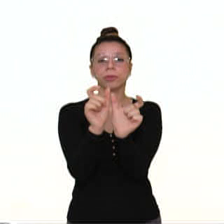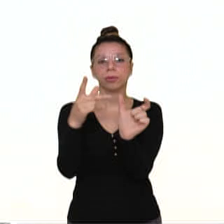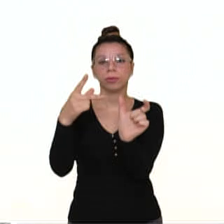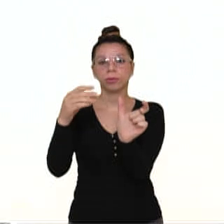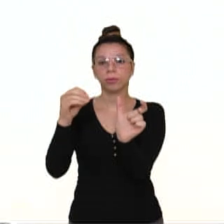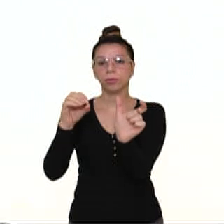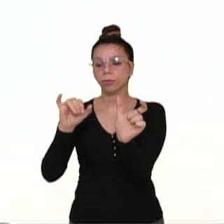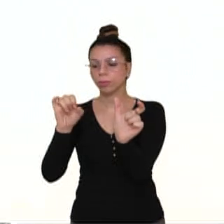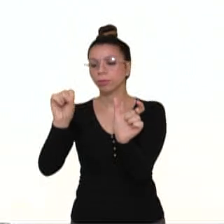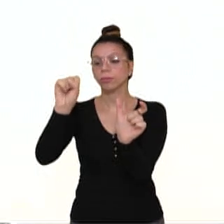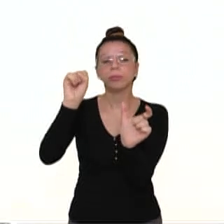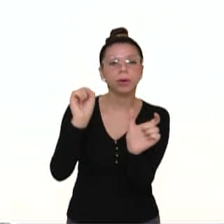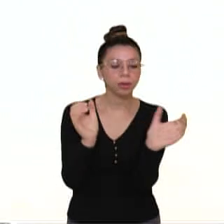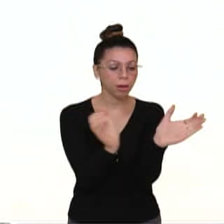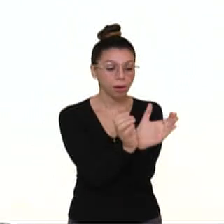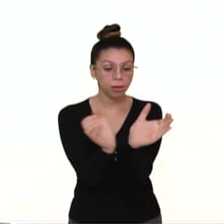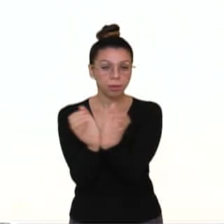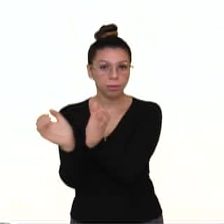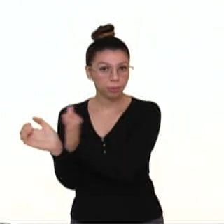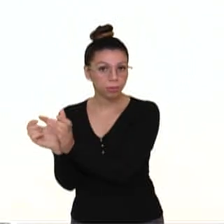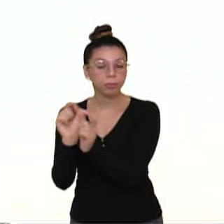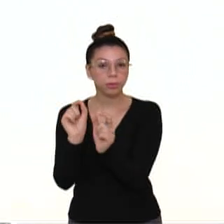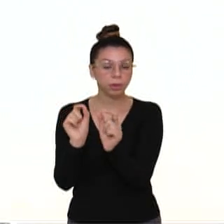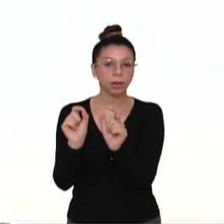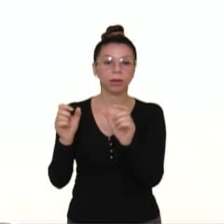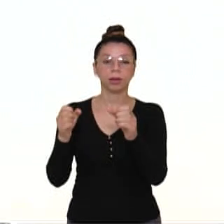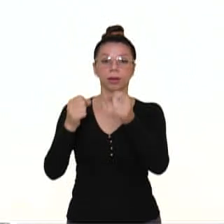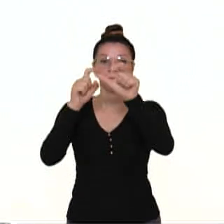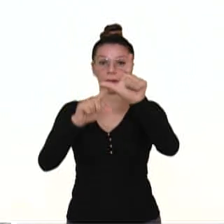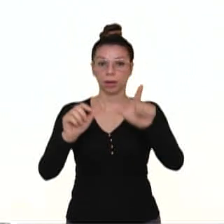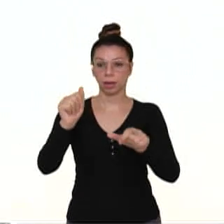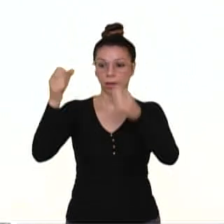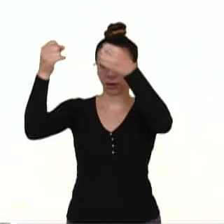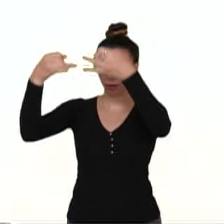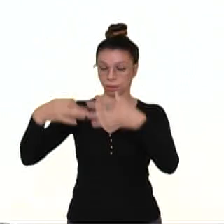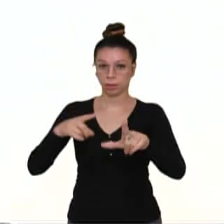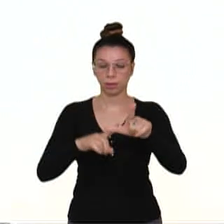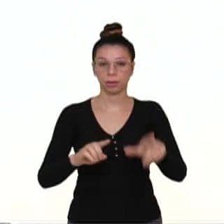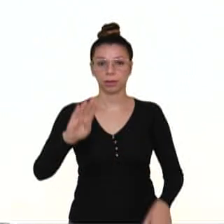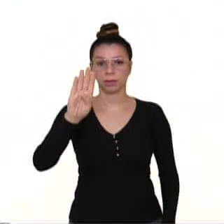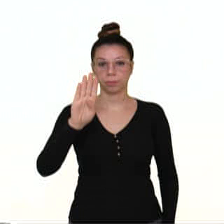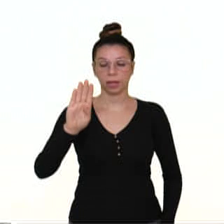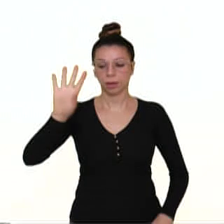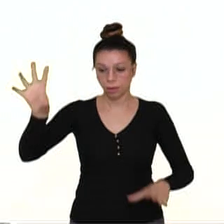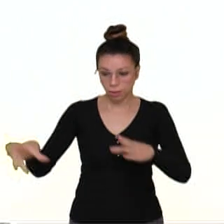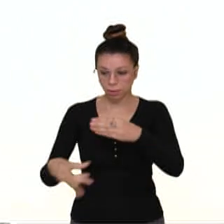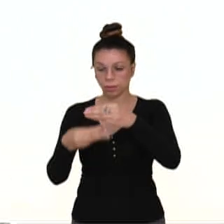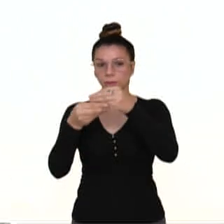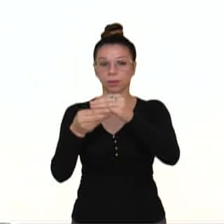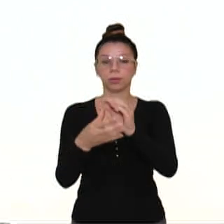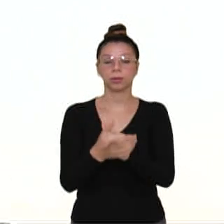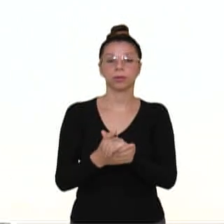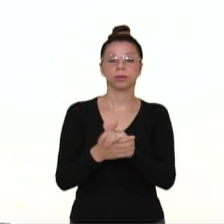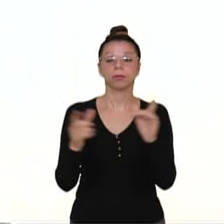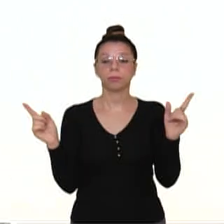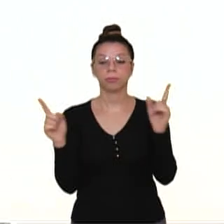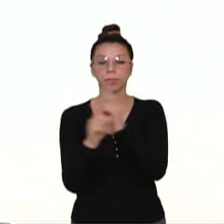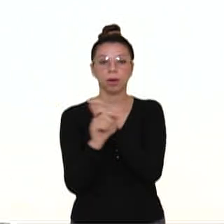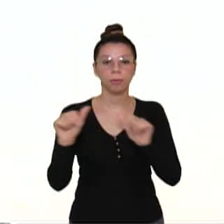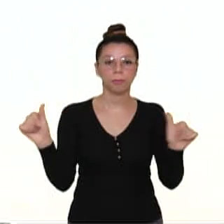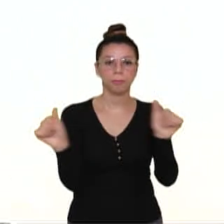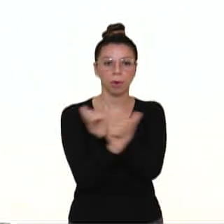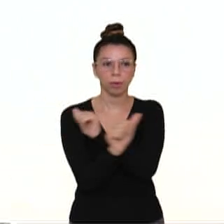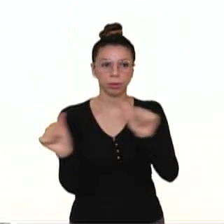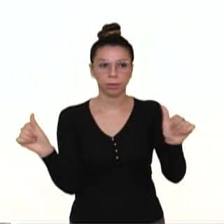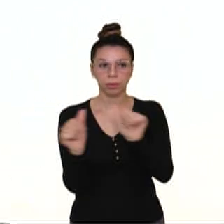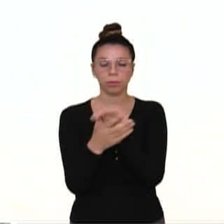como letra A, explicativa, letra B, aditiva, letra C, alternativa,